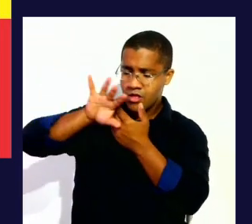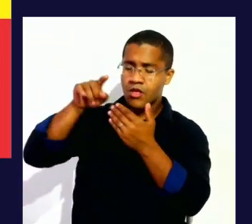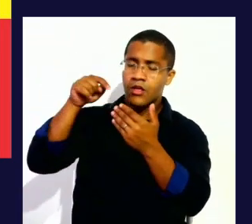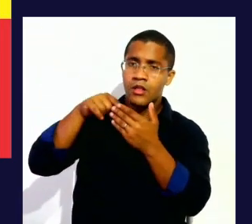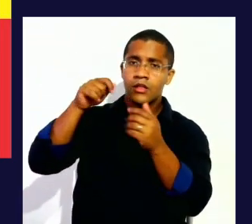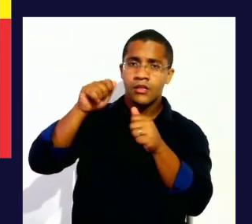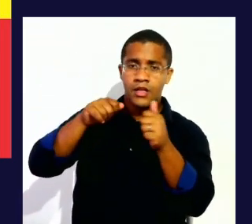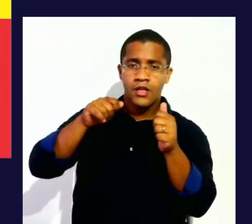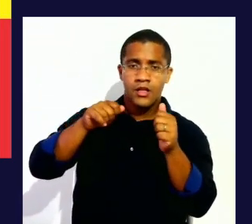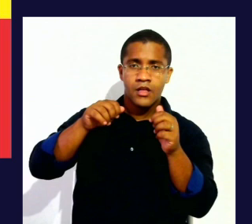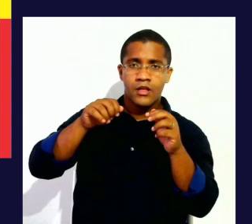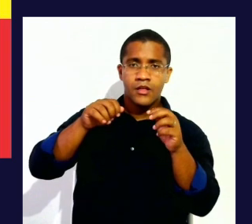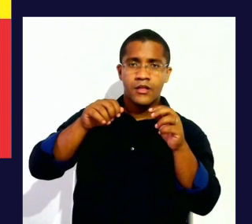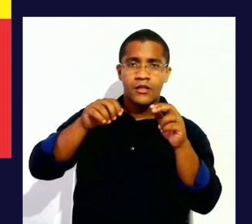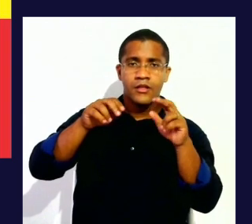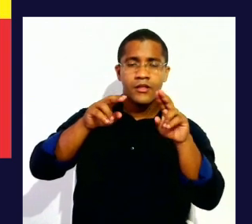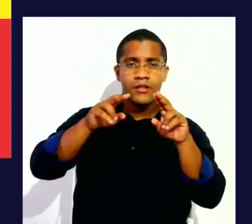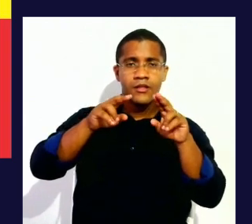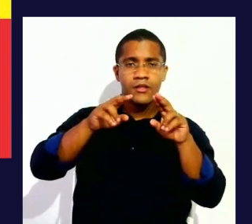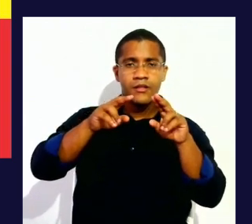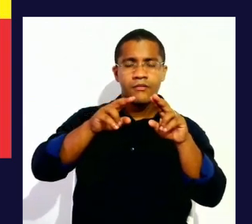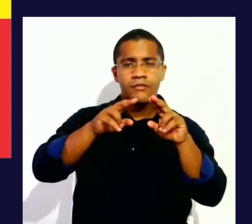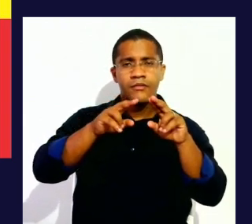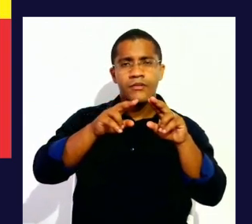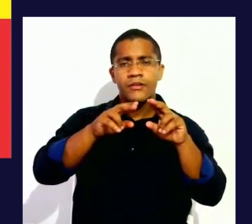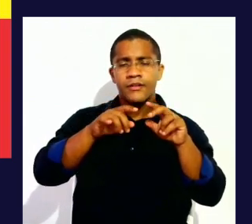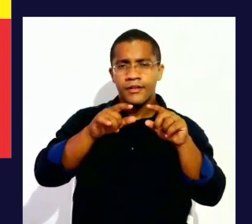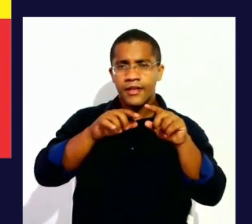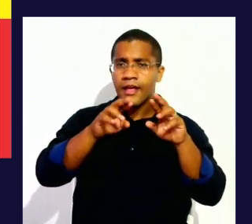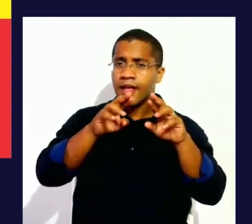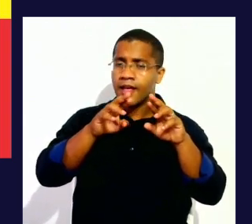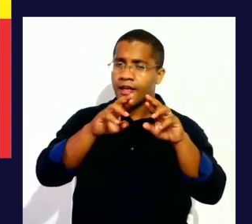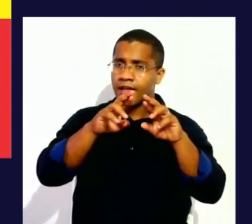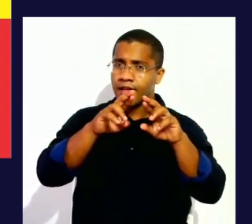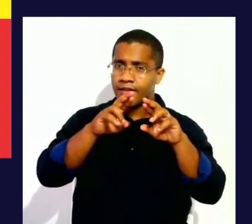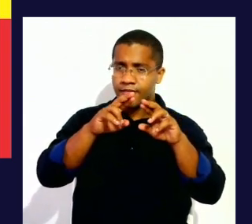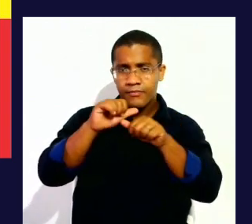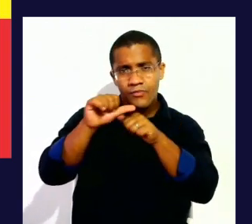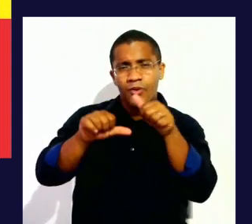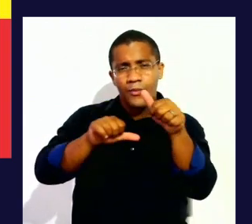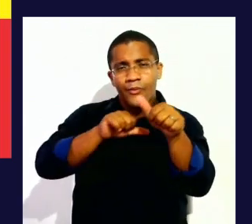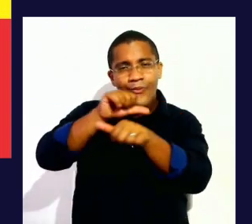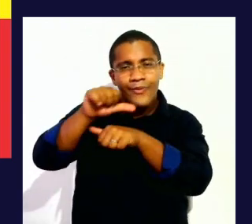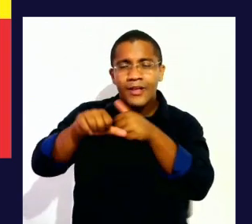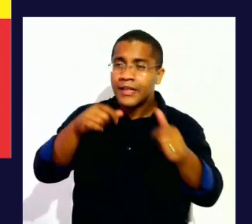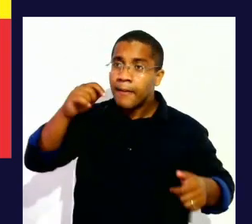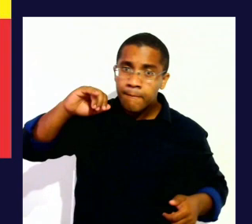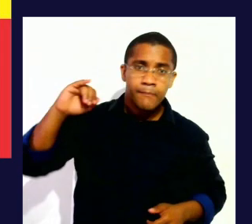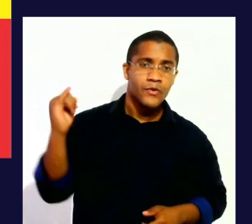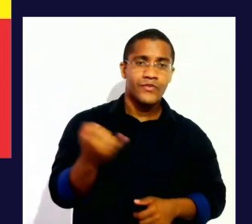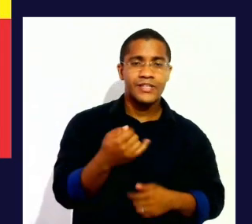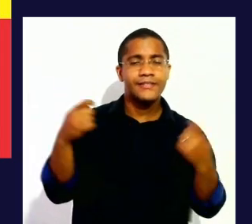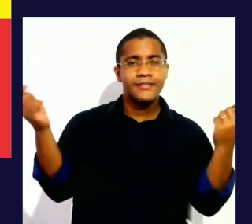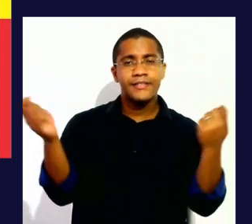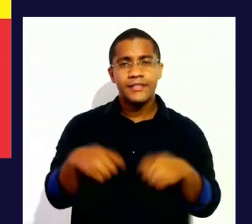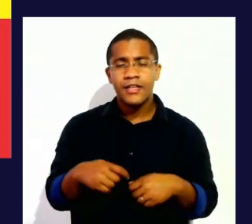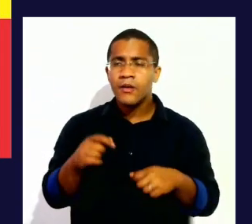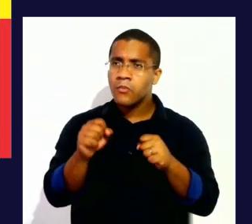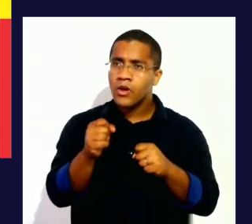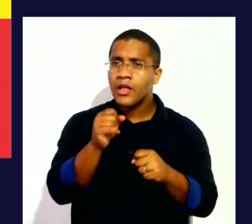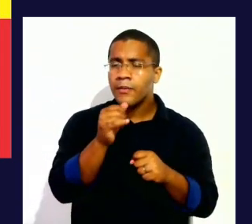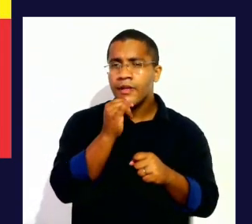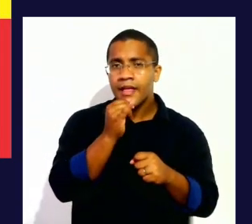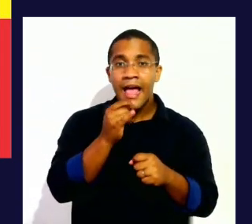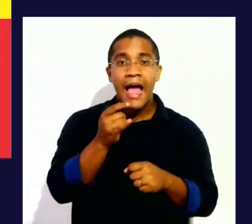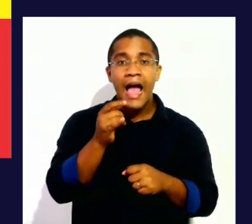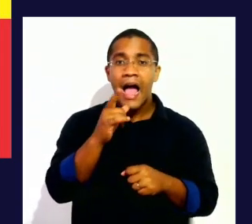maneira sustentável e renovável para a nossa economia. Podemos dizer que a gente pode aproveitar para o